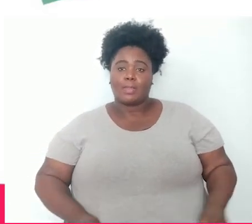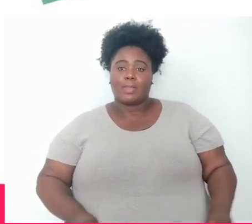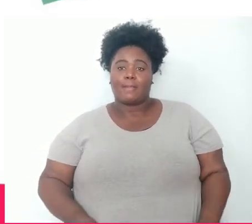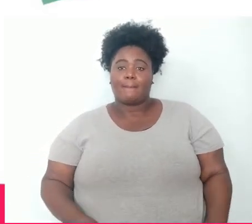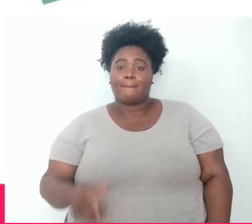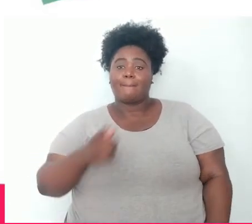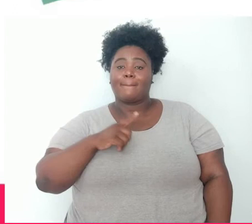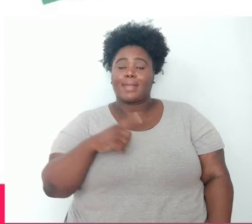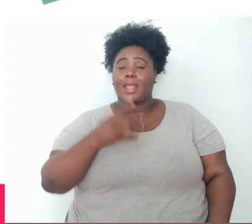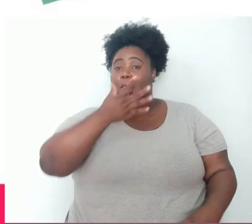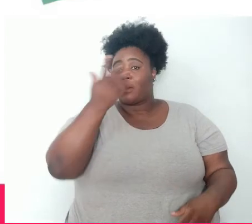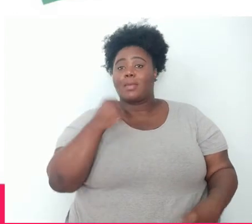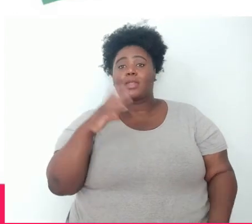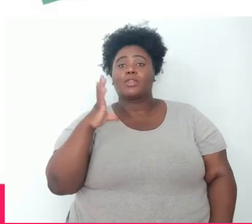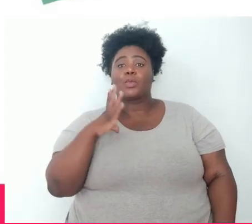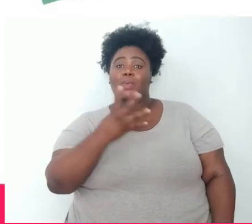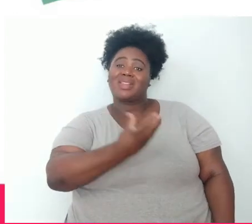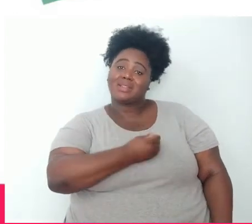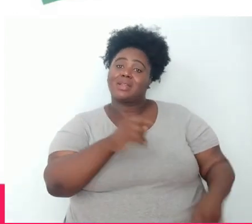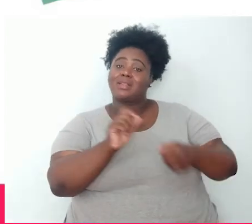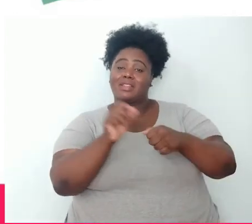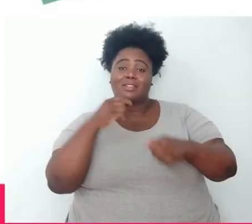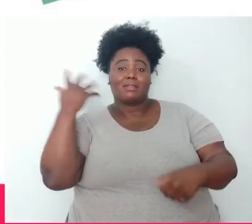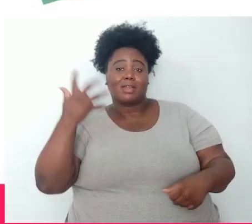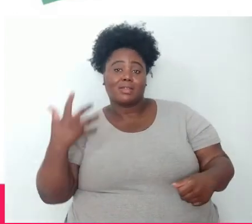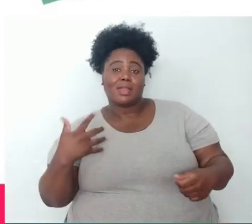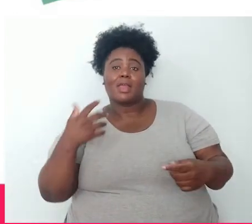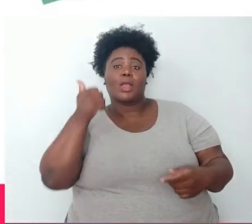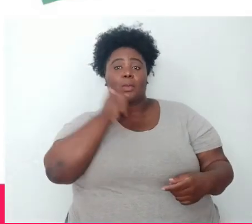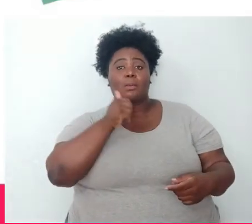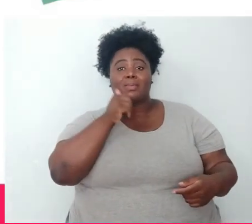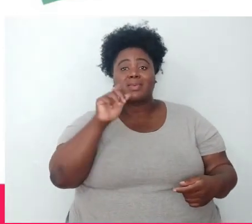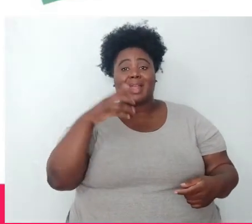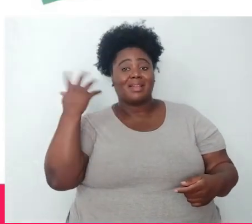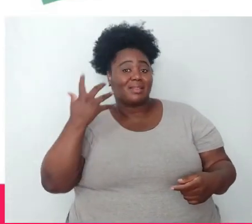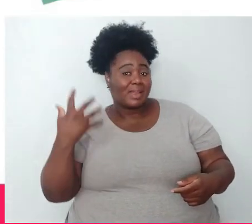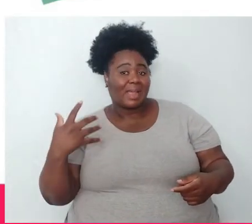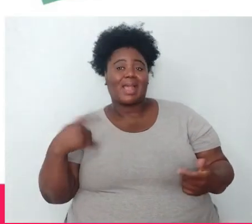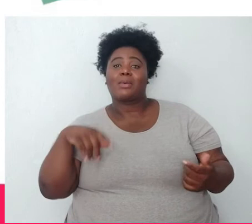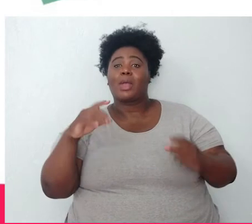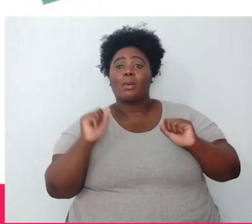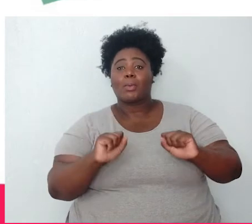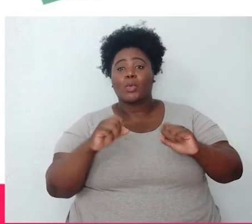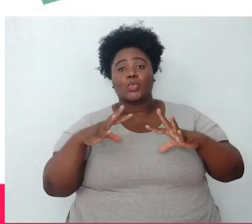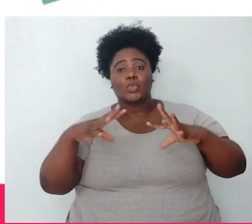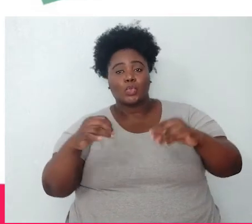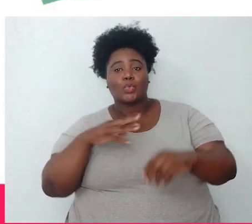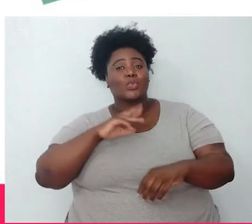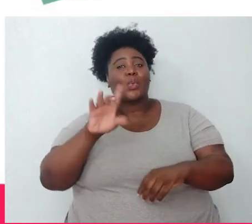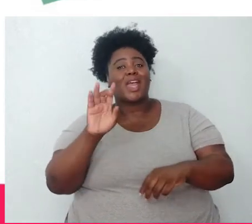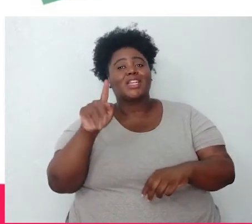fazem drag, nós temos mulheres cis que fazem drag. Drag pode ser muita coisa, drag não é mais sobre se montar